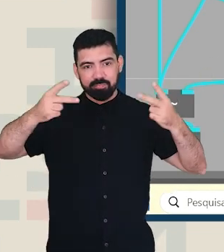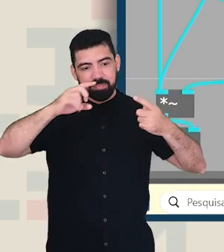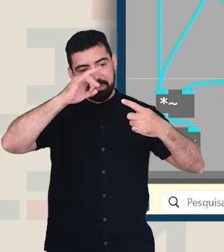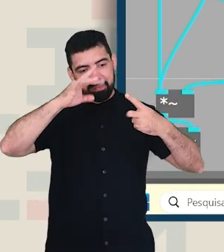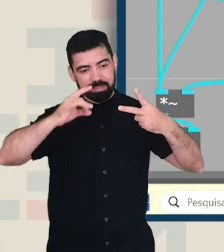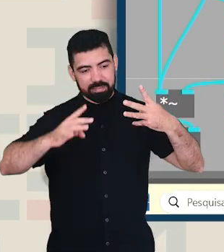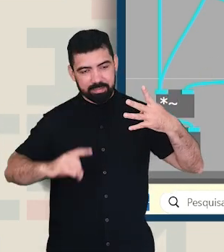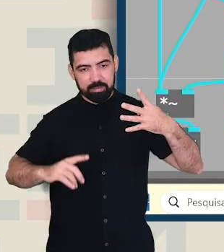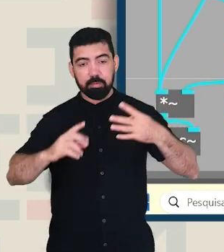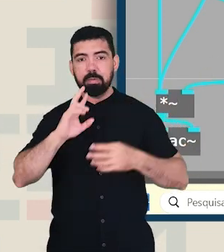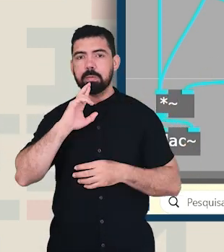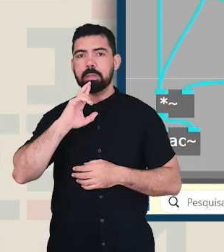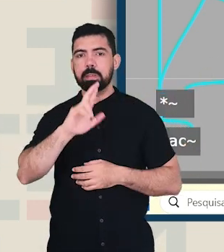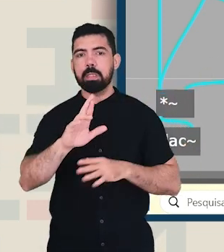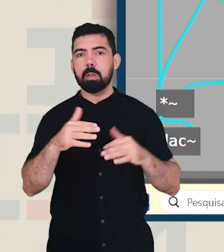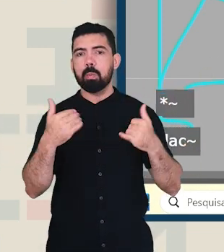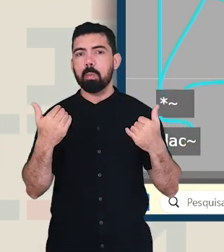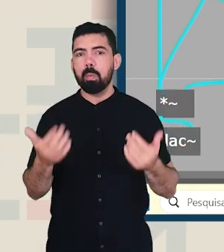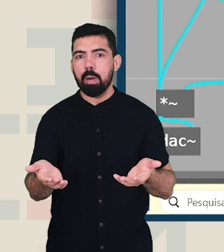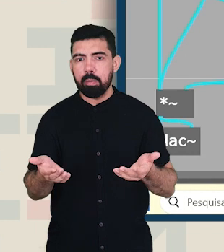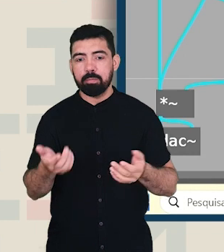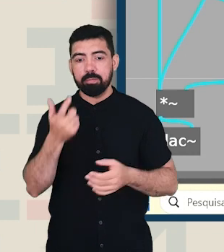ver os resultados disso.